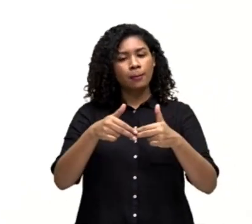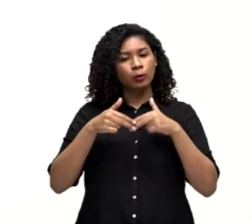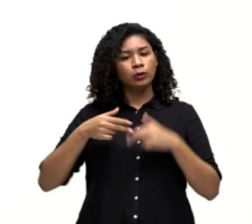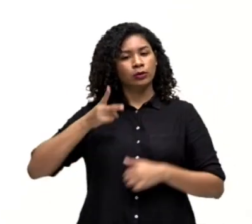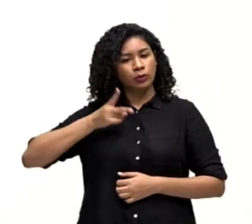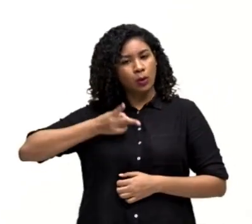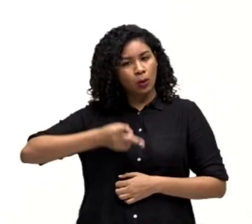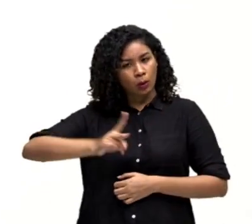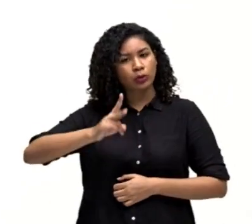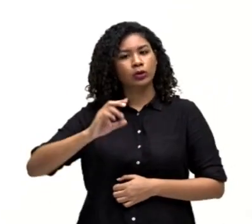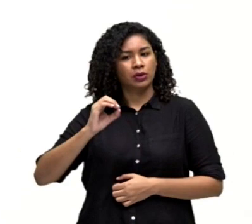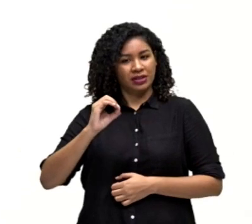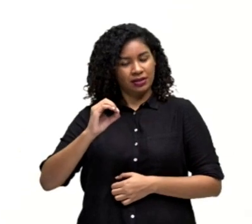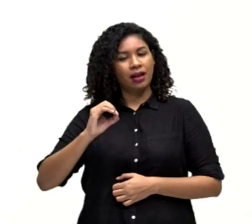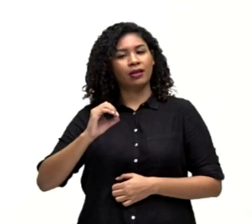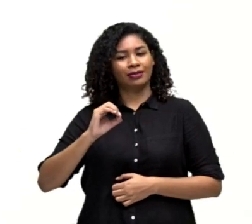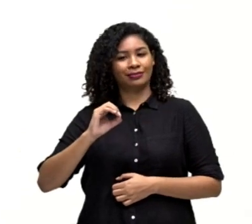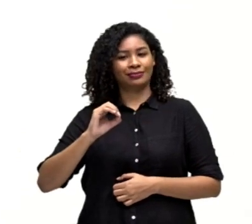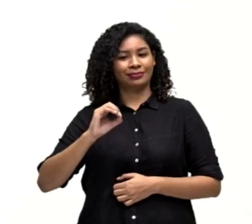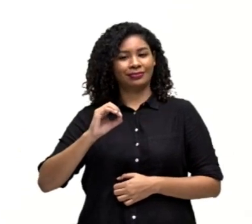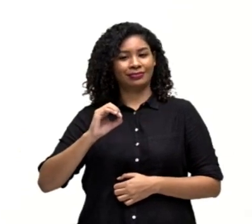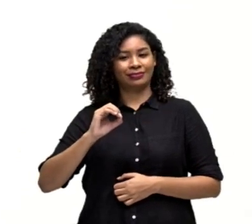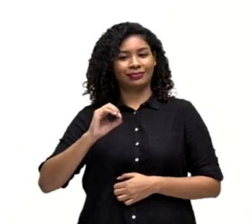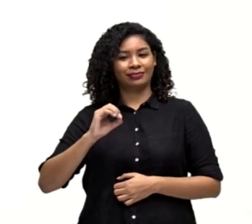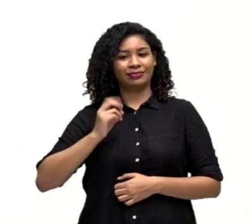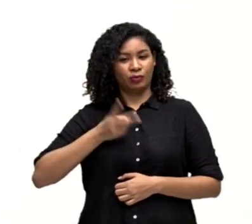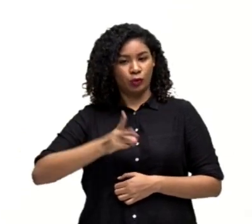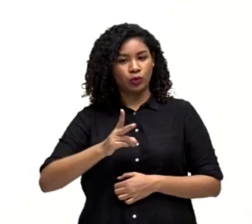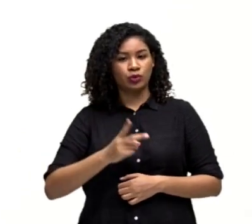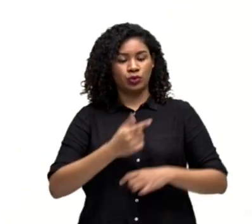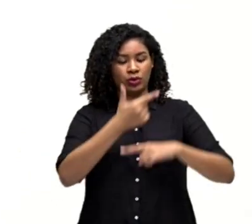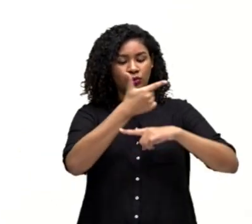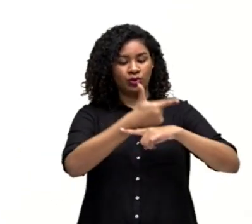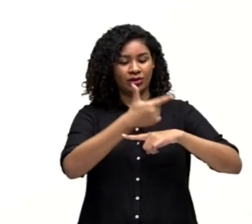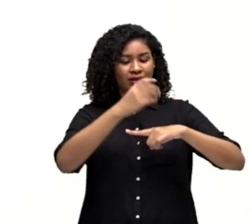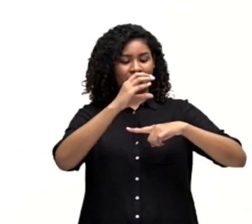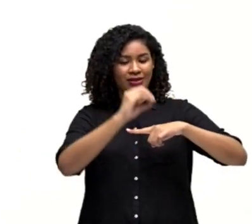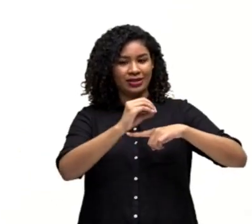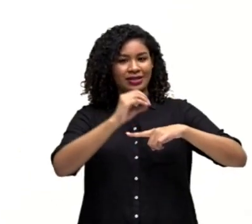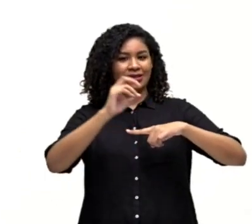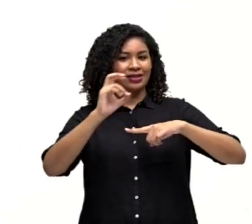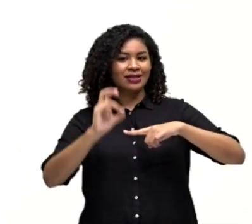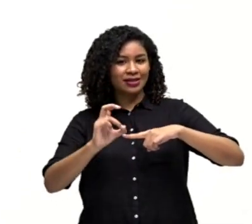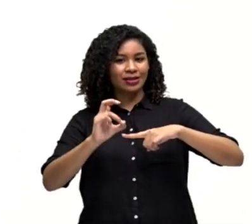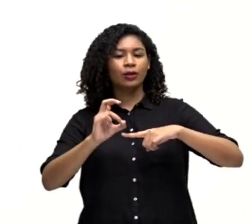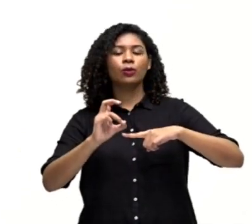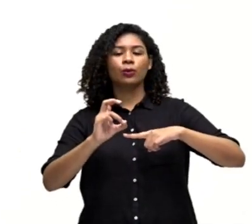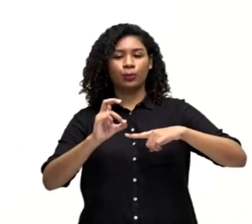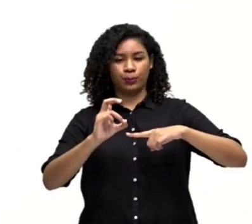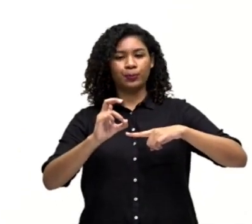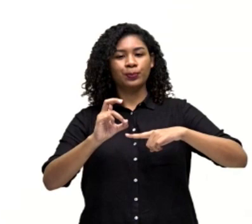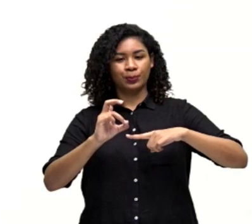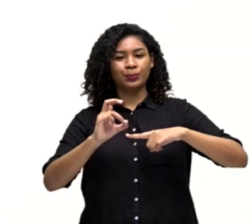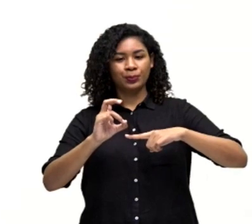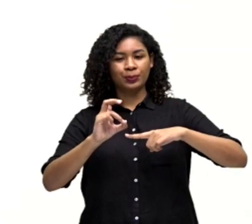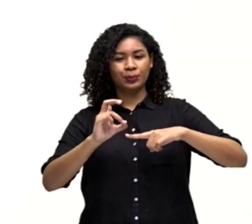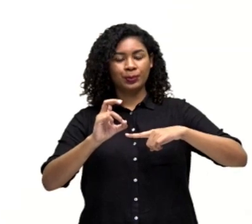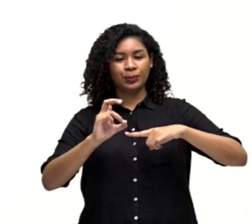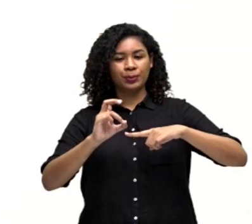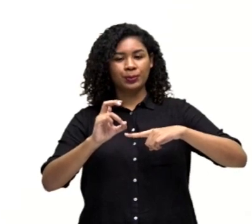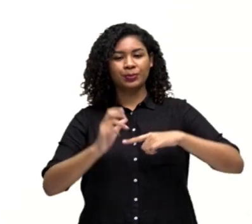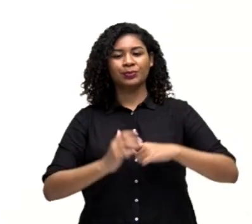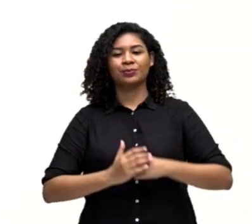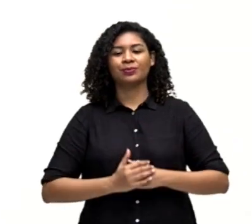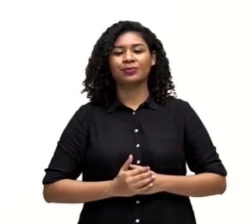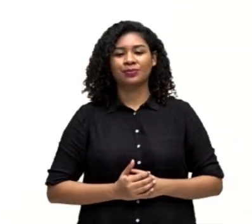com esse zero no nosso numerador. Por isso que o nosso resultado aqui vale